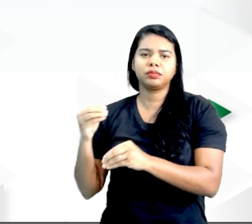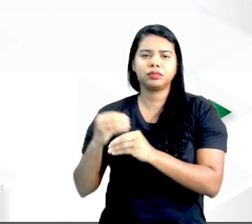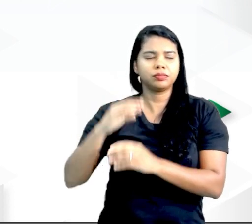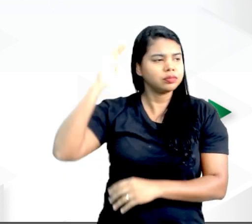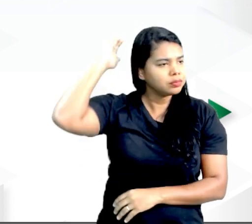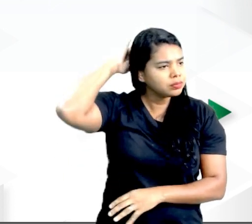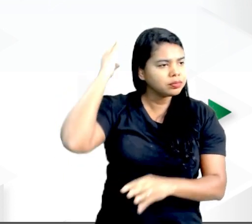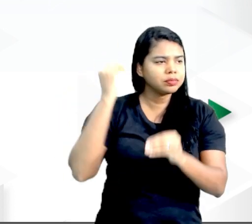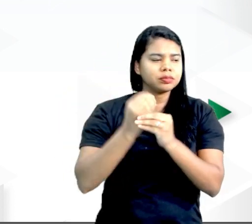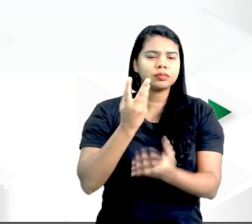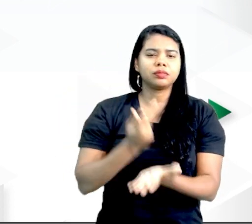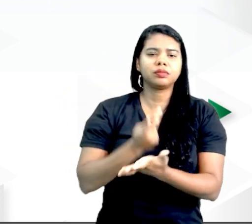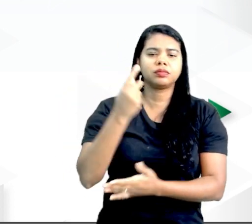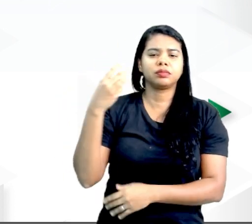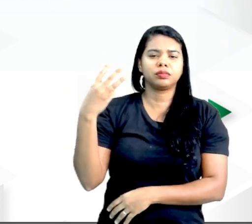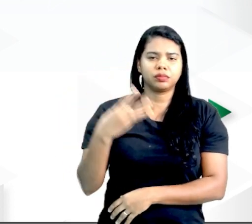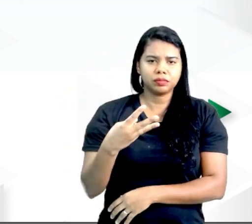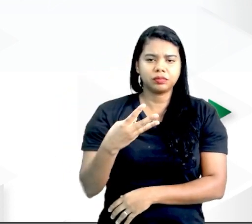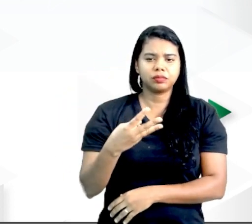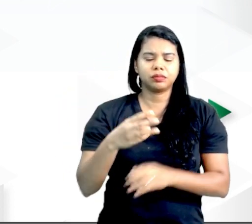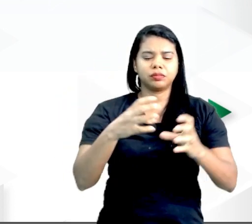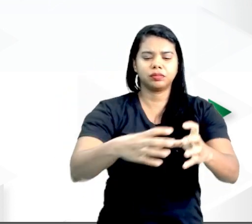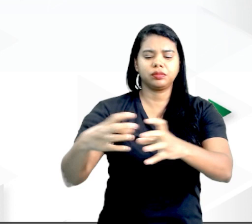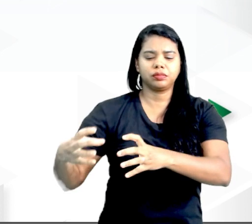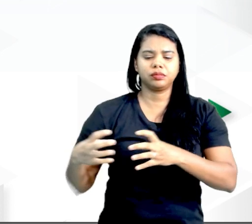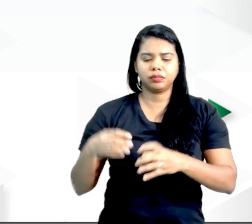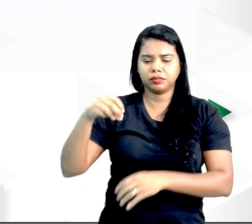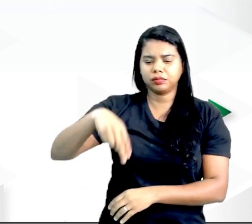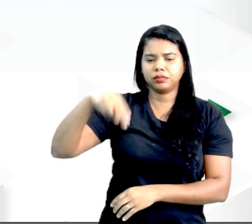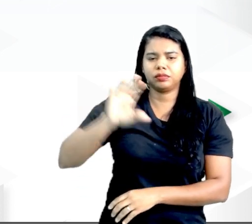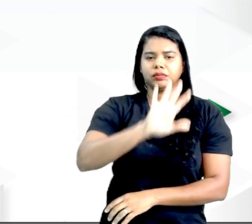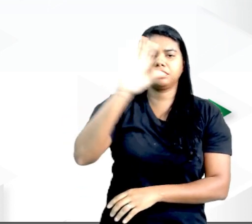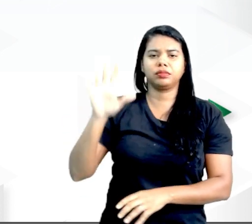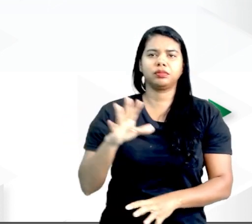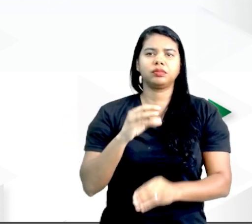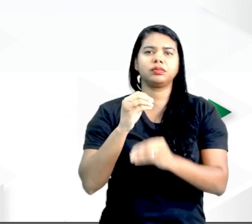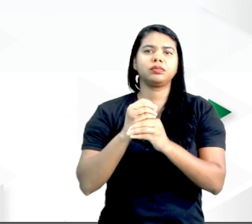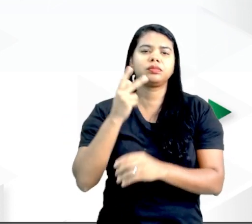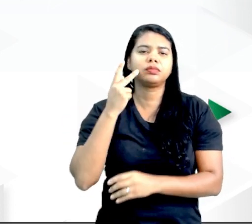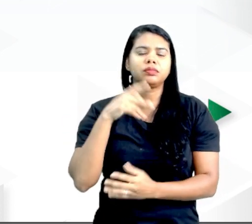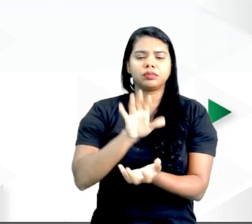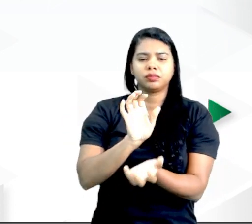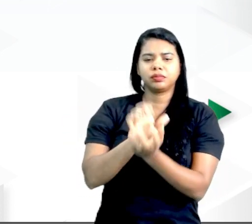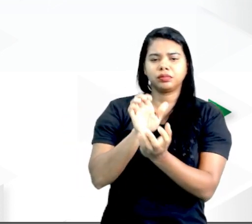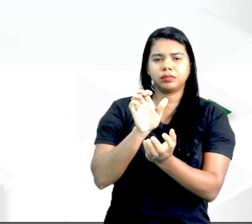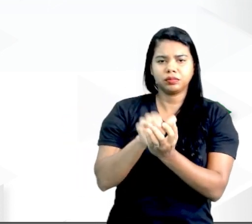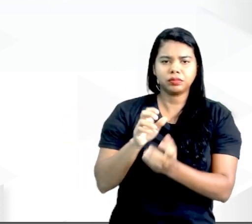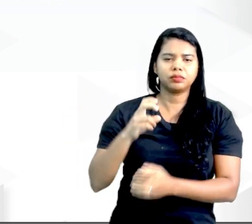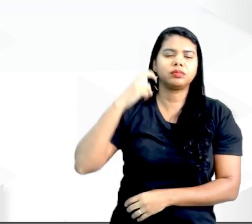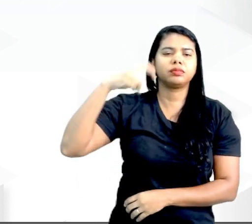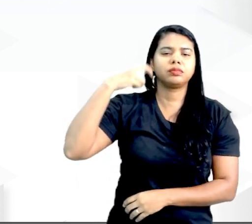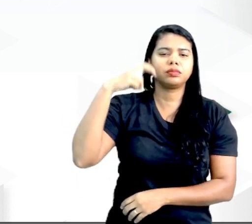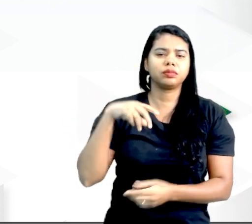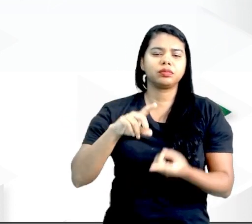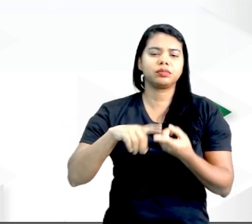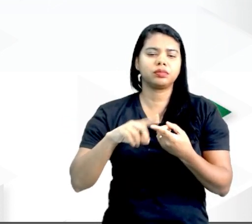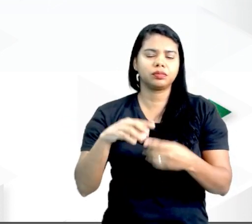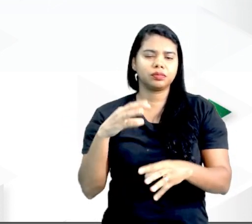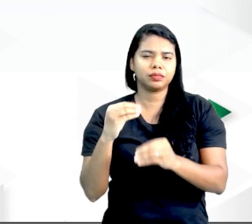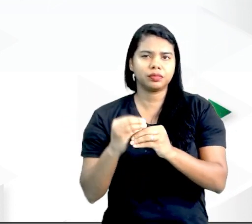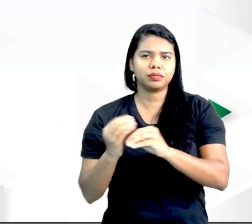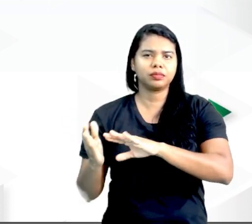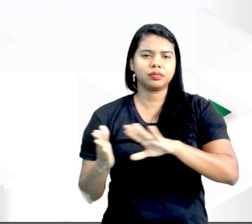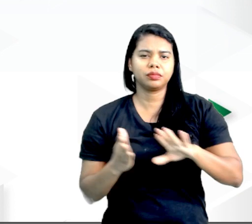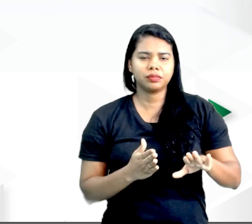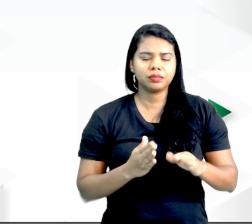e alcançou outras 3 províncias da região Nordeste, Alagoas, Pernambuco e Rio Grande do Norte. Então lá, da Vila dos